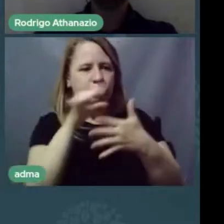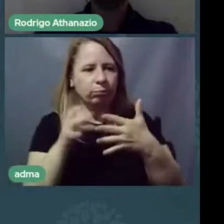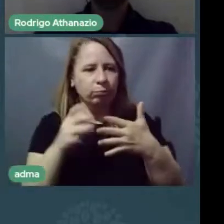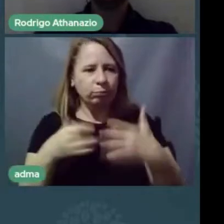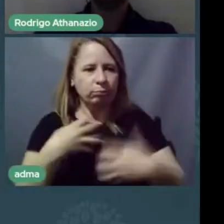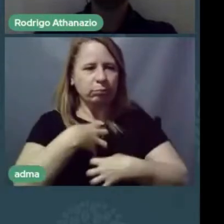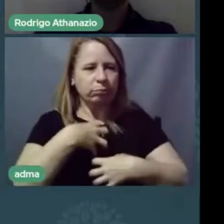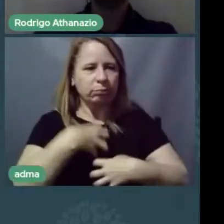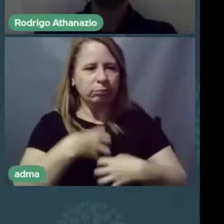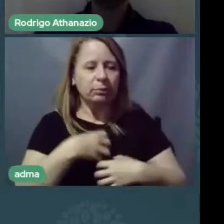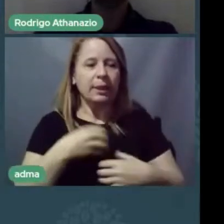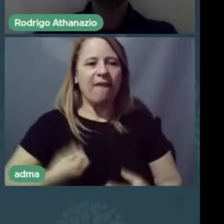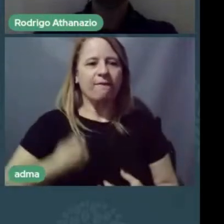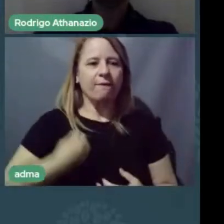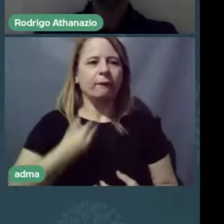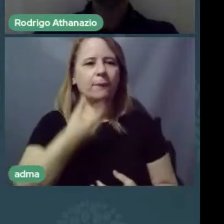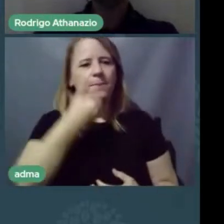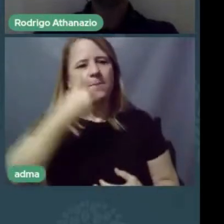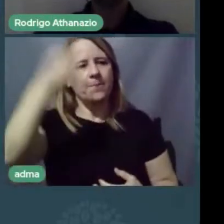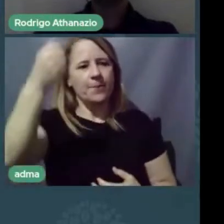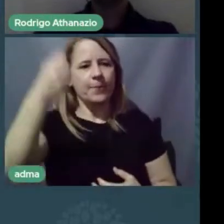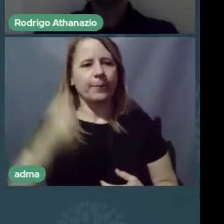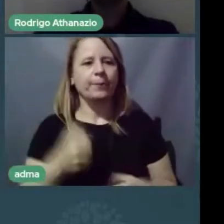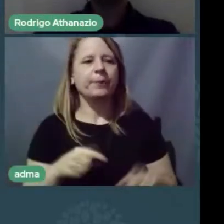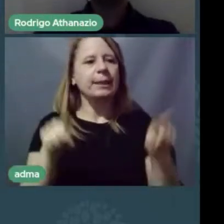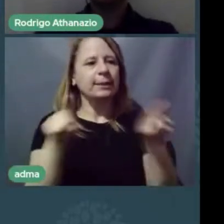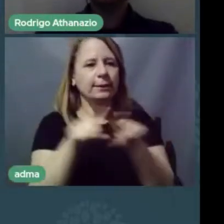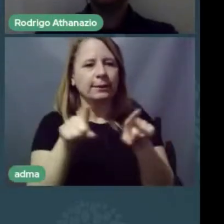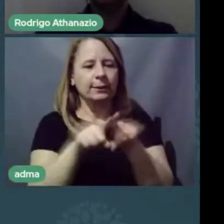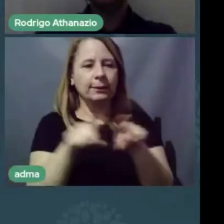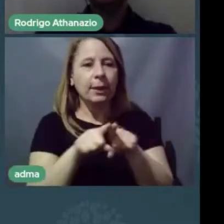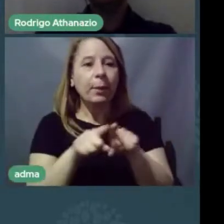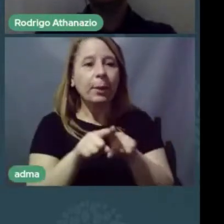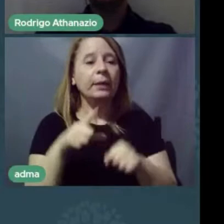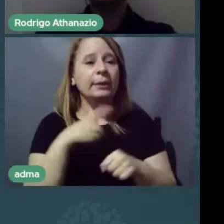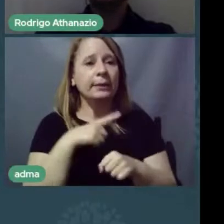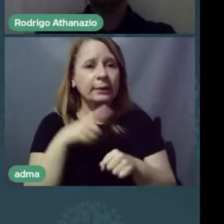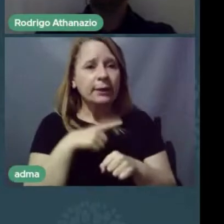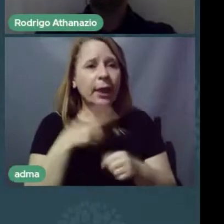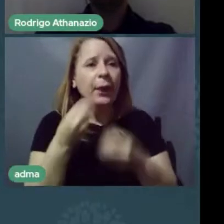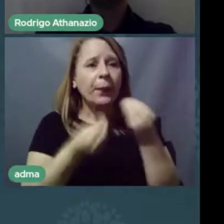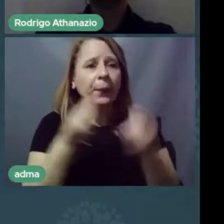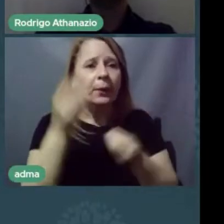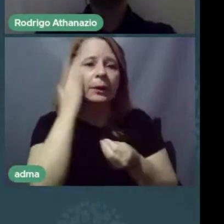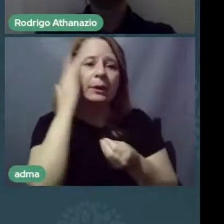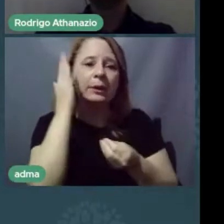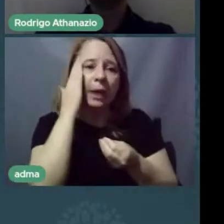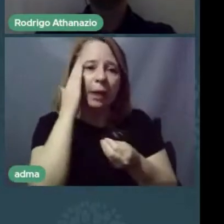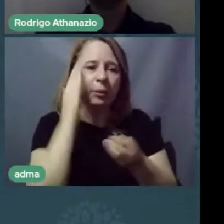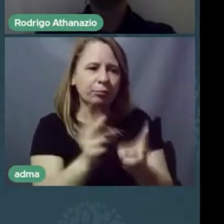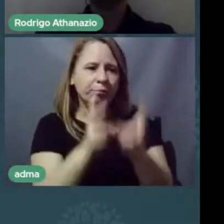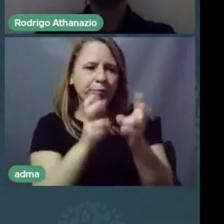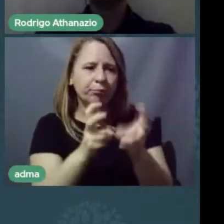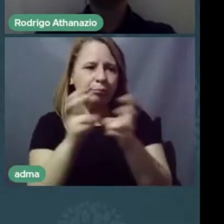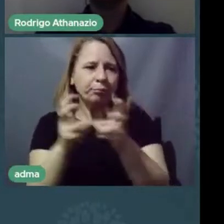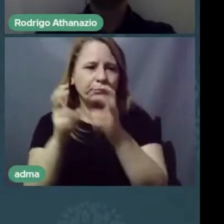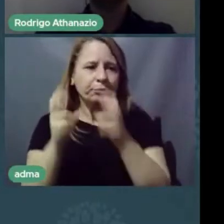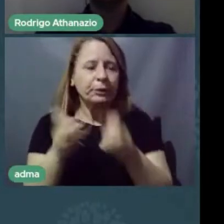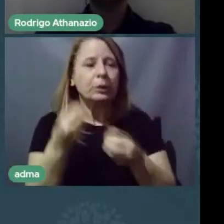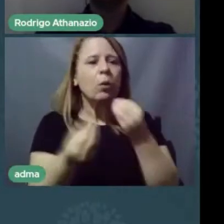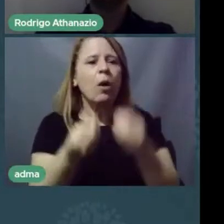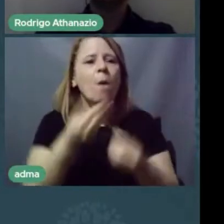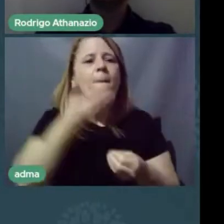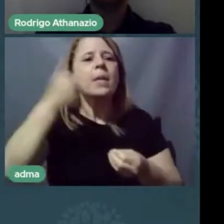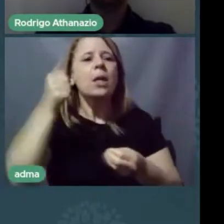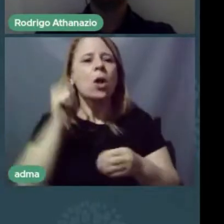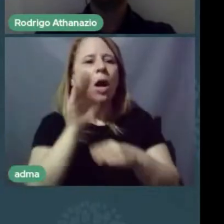vida desses indivíduos. E a gente usa alguns biomarcadores para poder fazer a identificação de qual o melhor imunobiológico que a